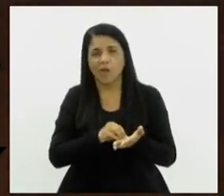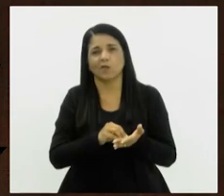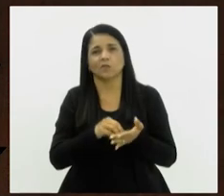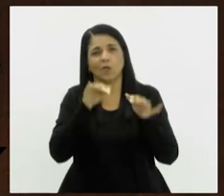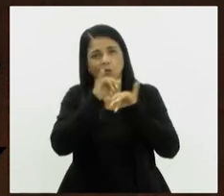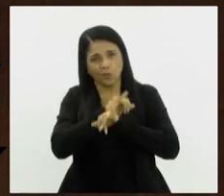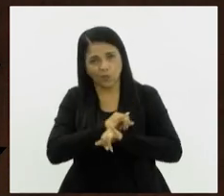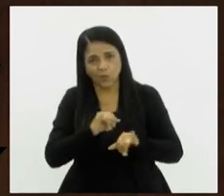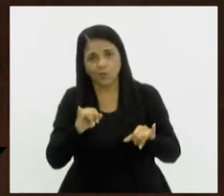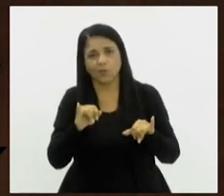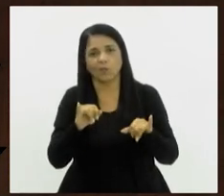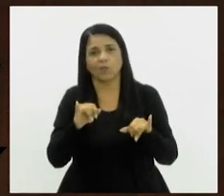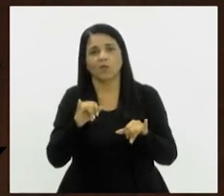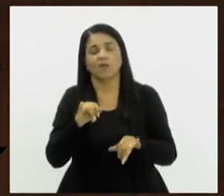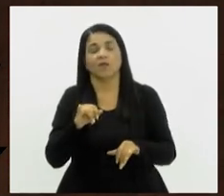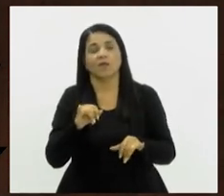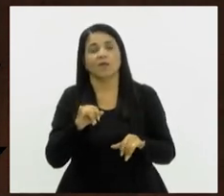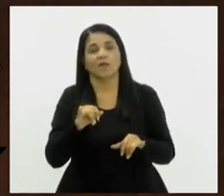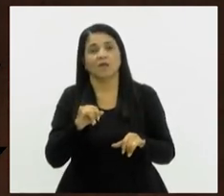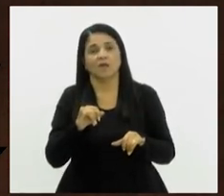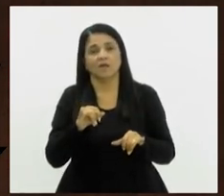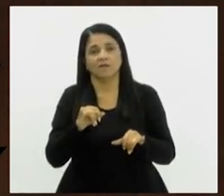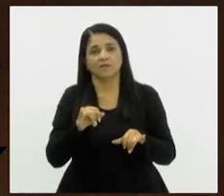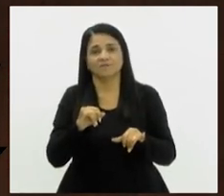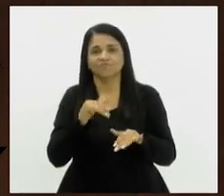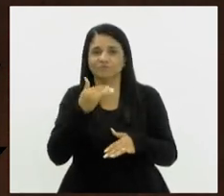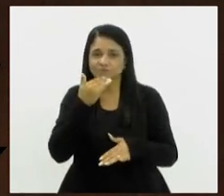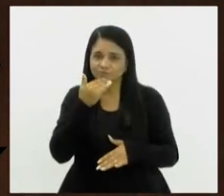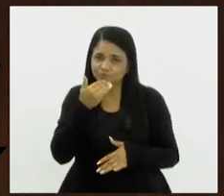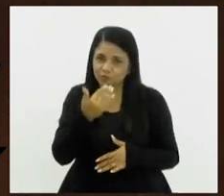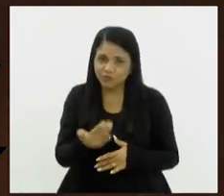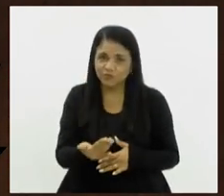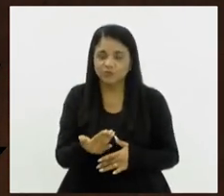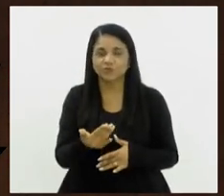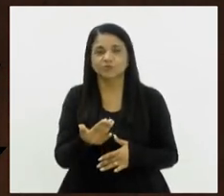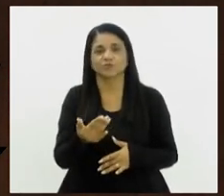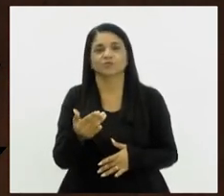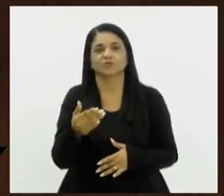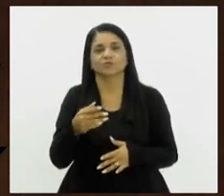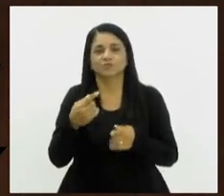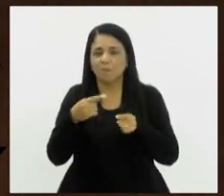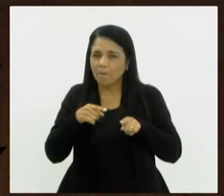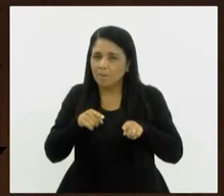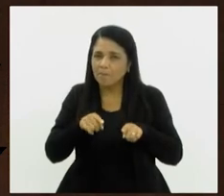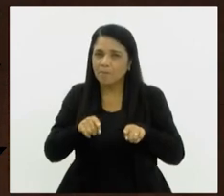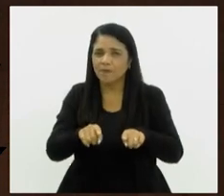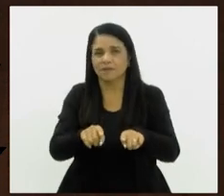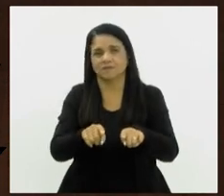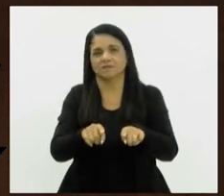transmito aqui, deputada Tia Ju, esse apelo do grande parceiro